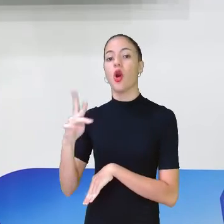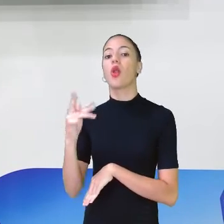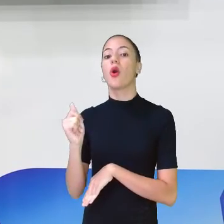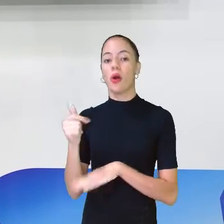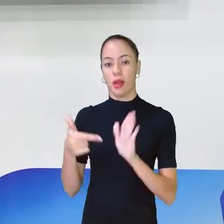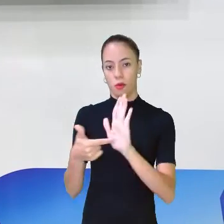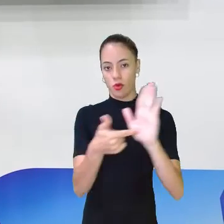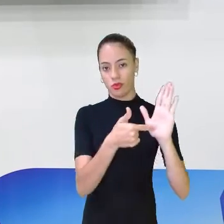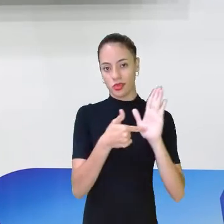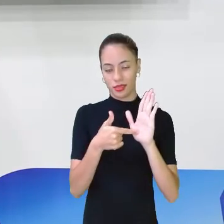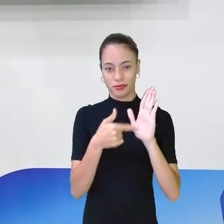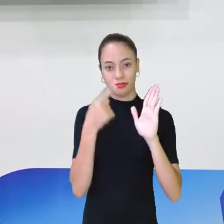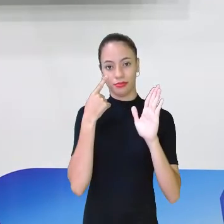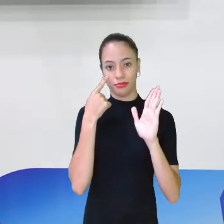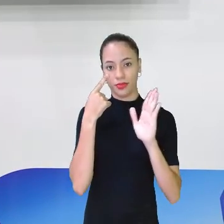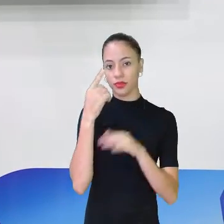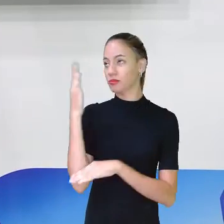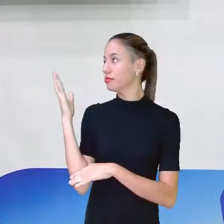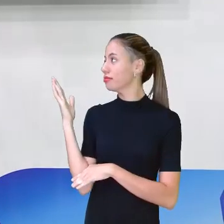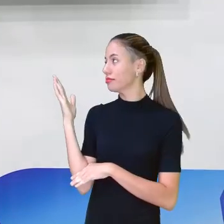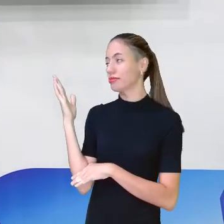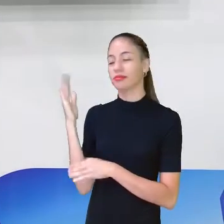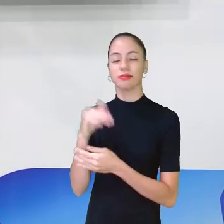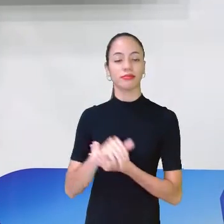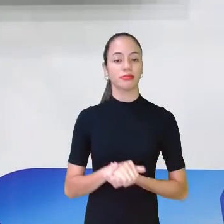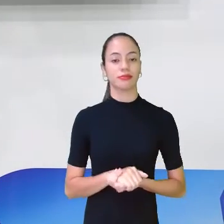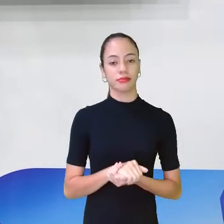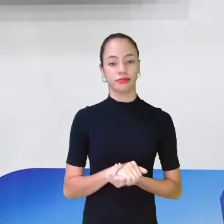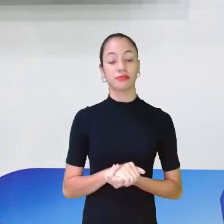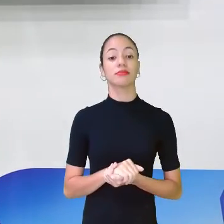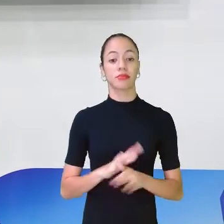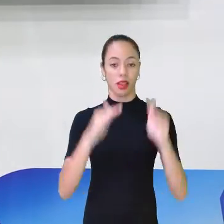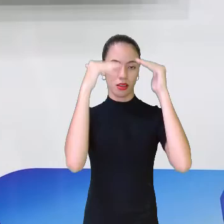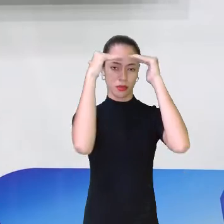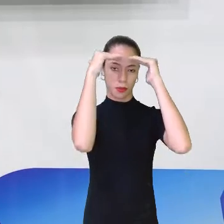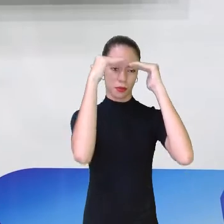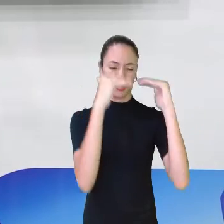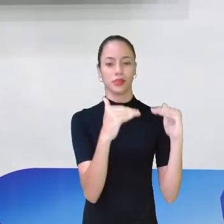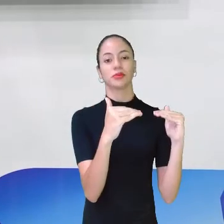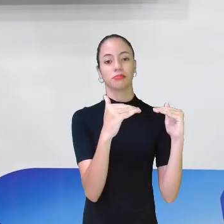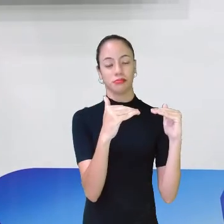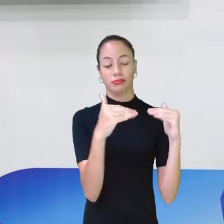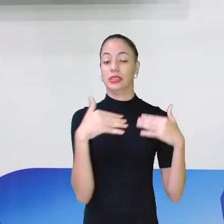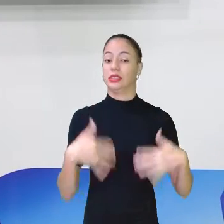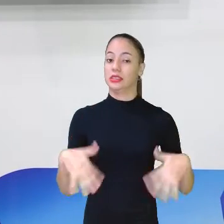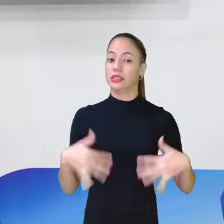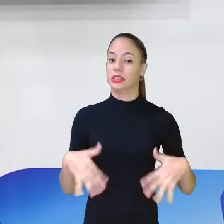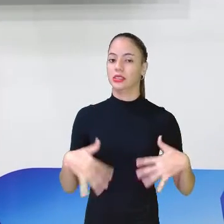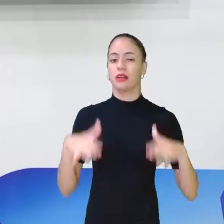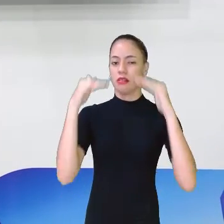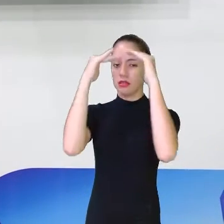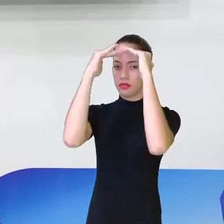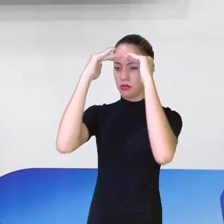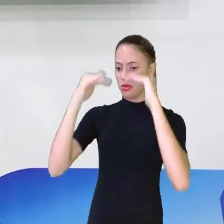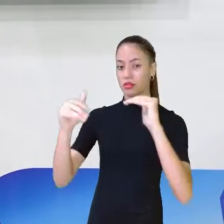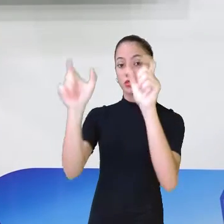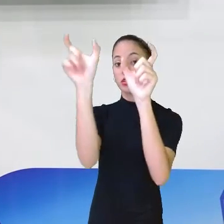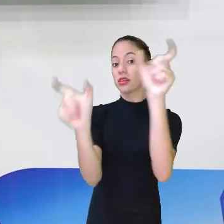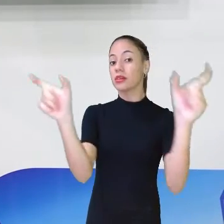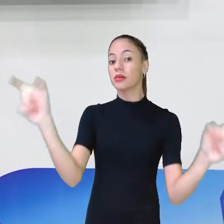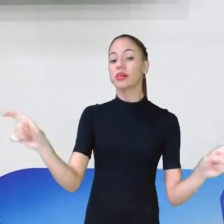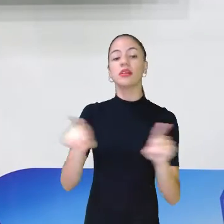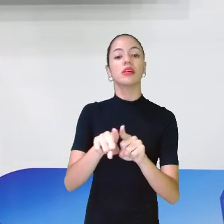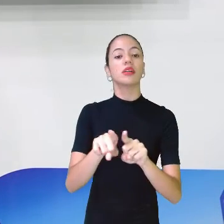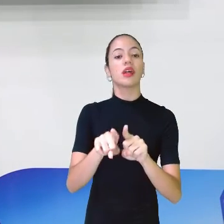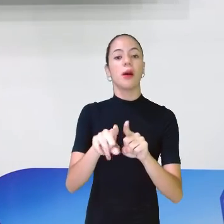professor? Antecipou. Vamos falar sobre a questão do respeito. Olha só, hein? Respeito às pessoas e